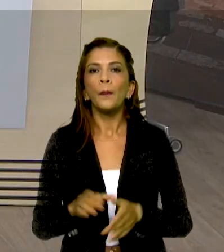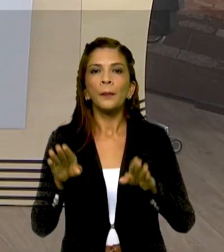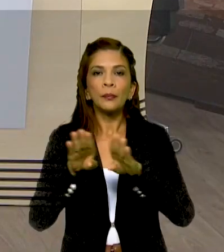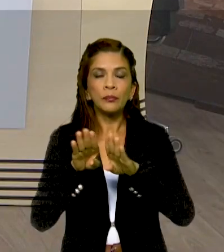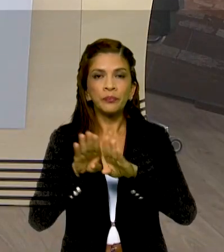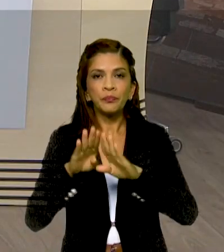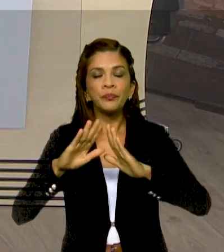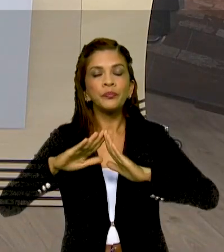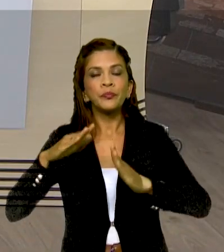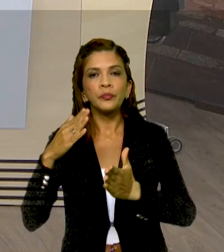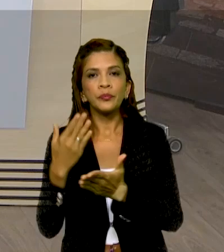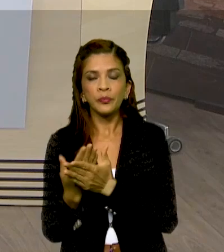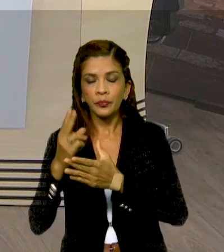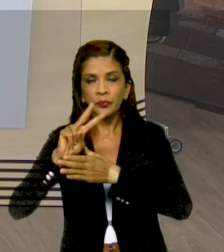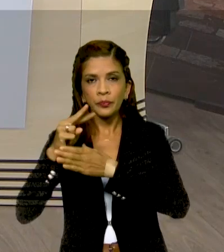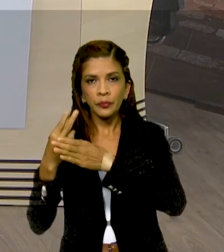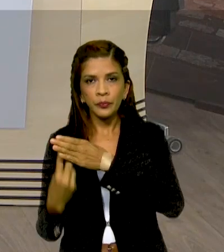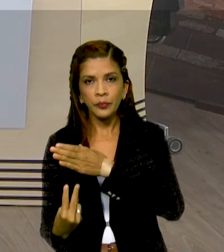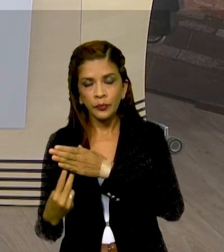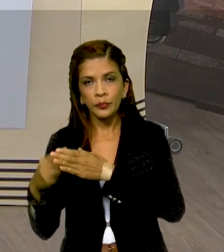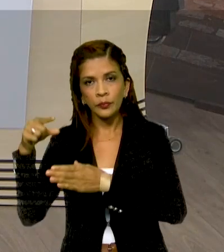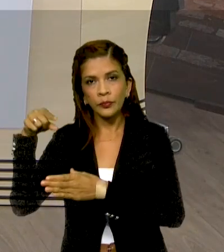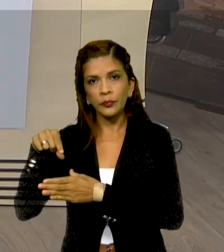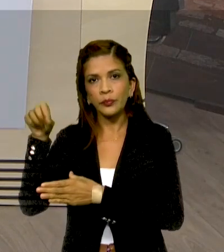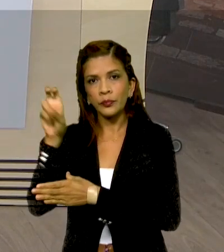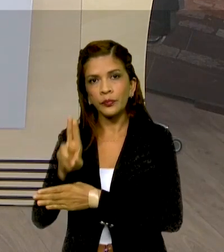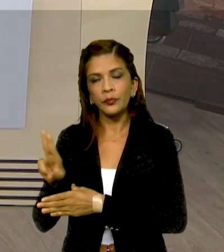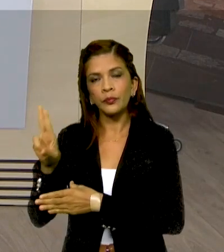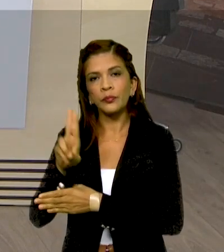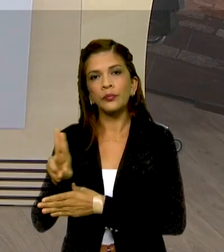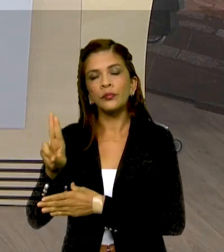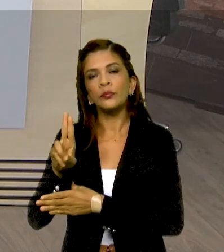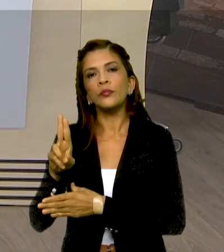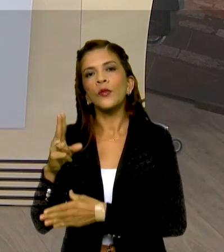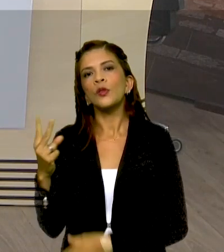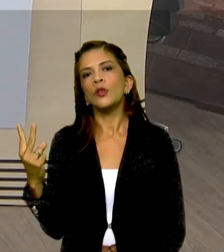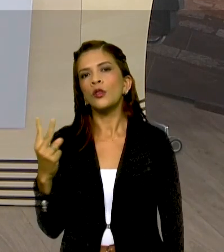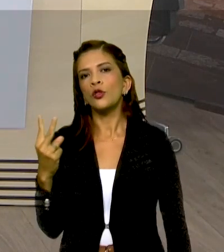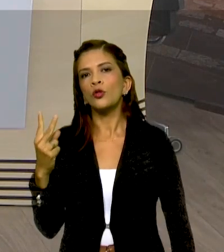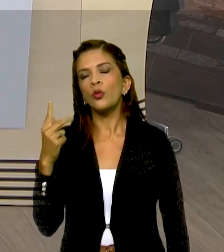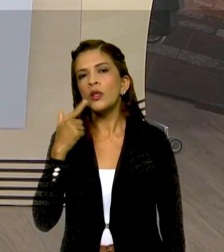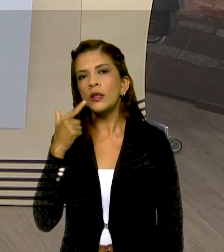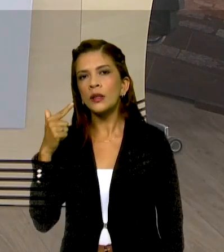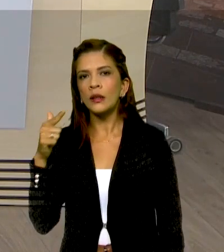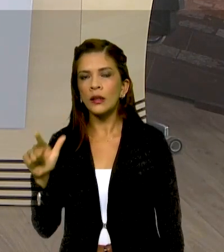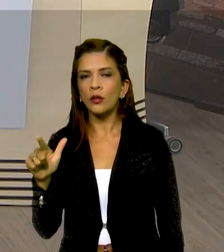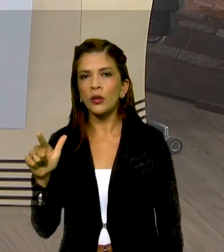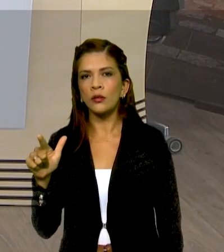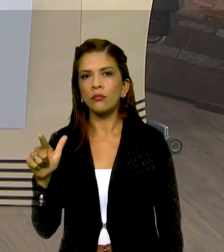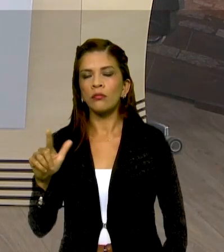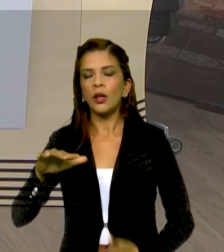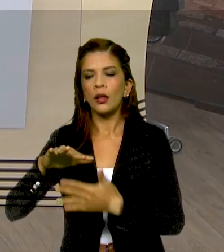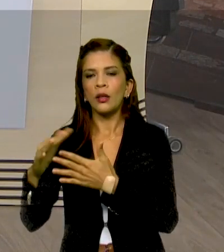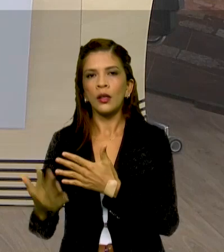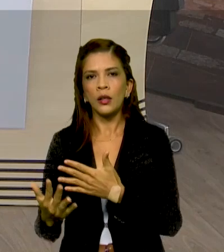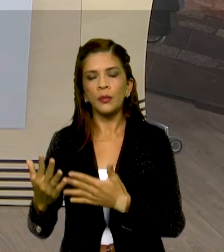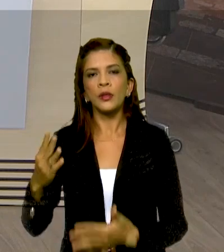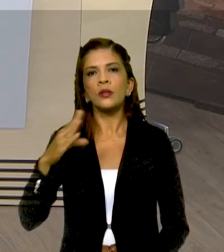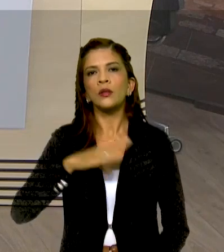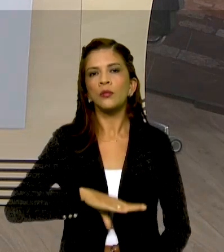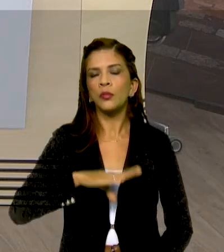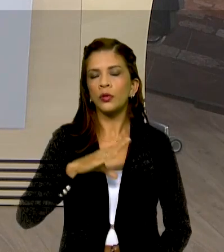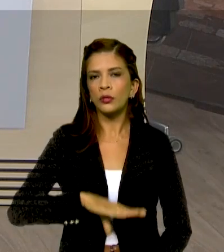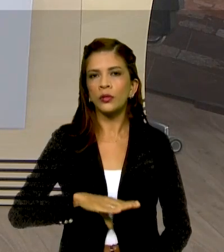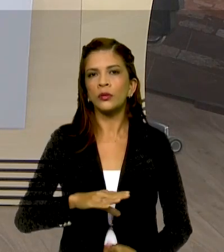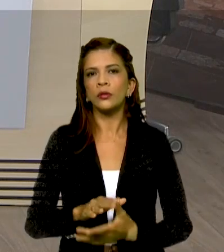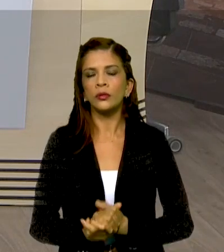que é uma escola onde se utiliza, é corrente, né, as duas línguas. O professor ele tem o domínio da língua de sinais e